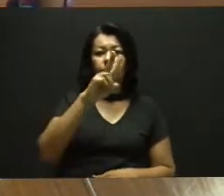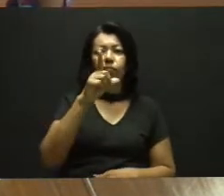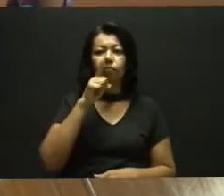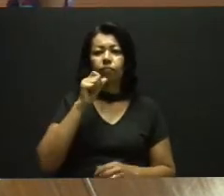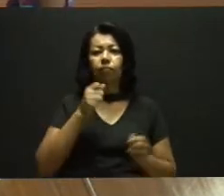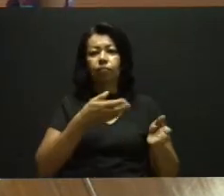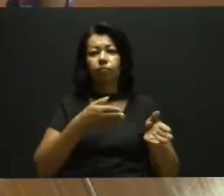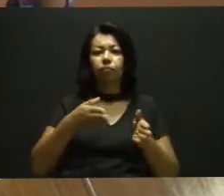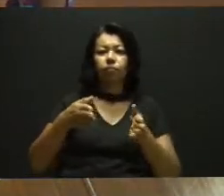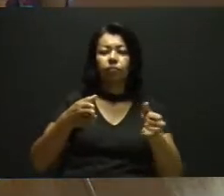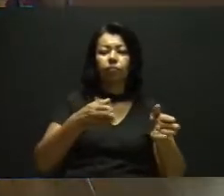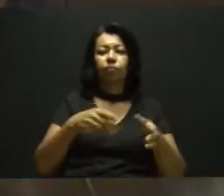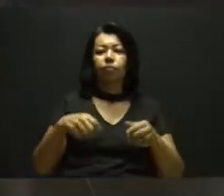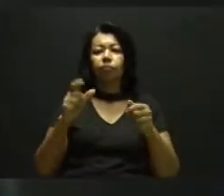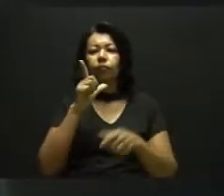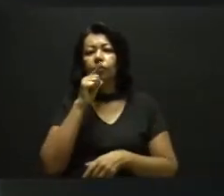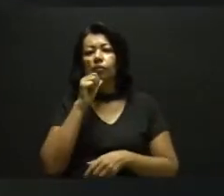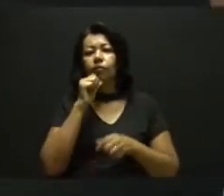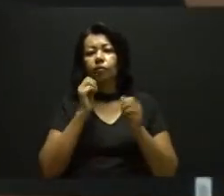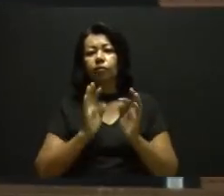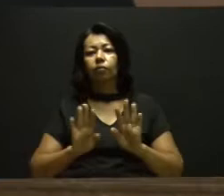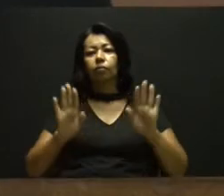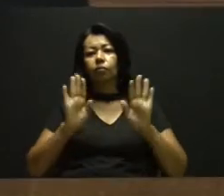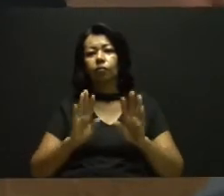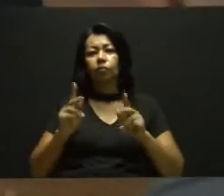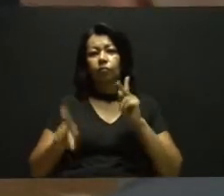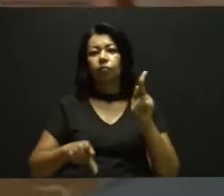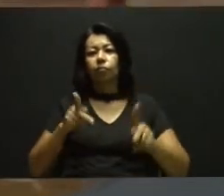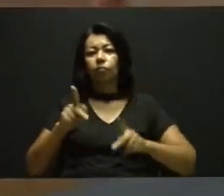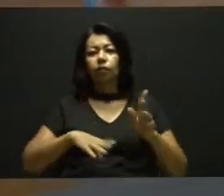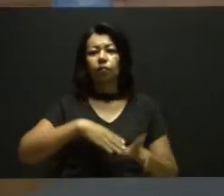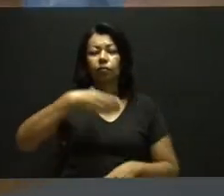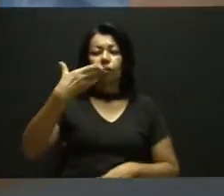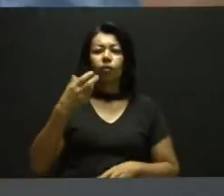a loja online